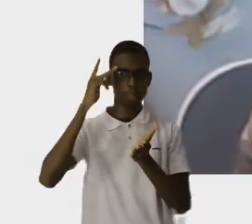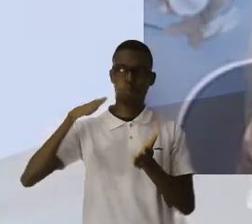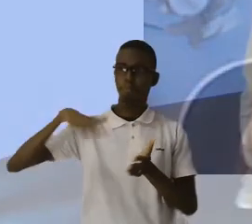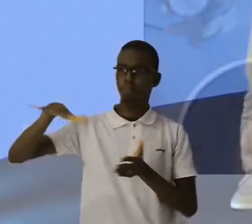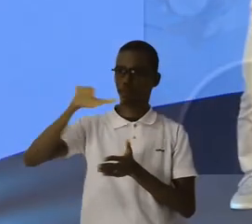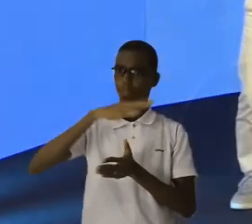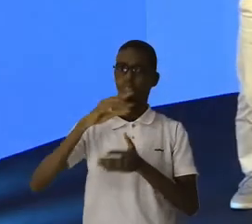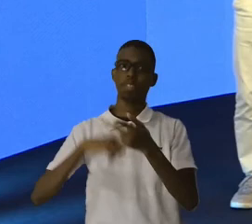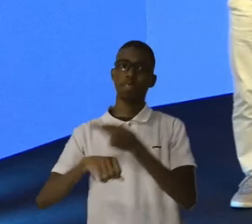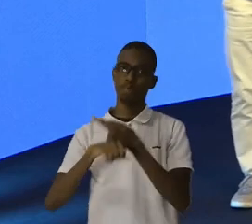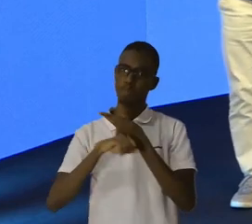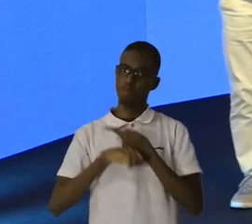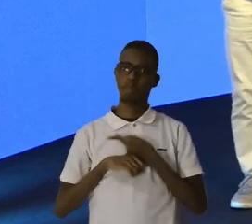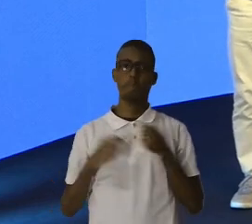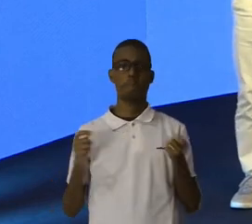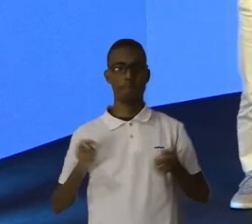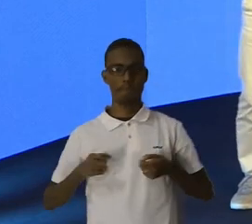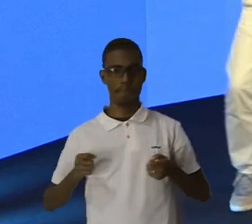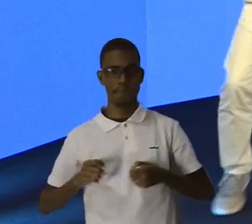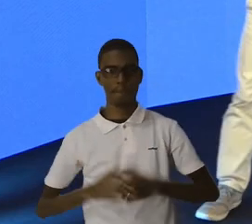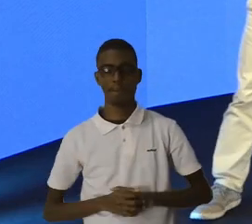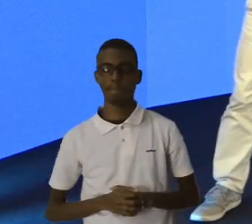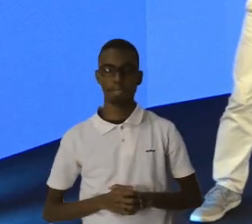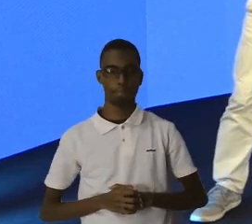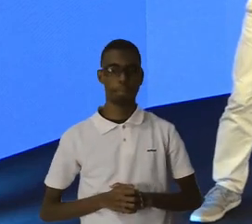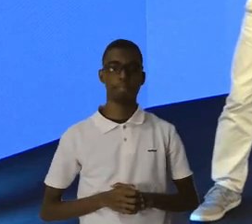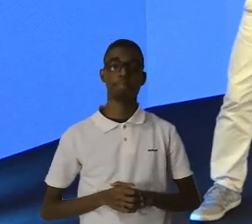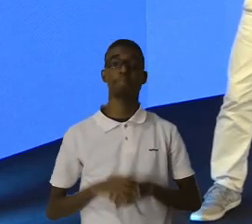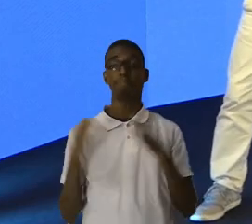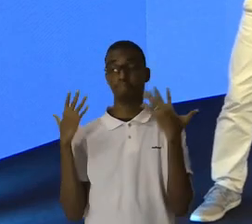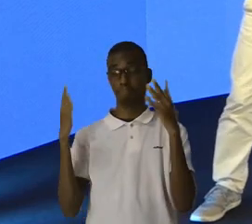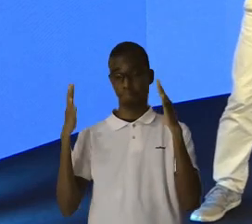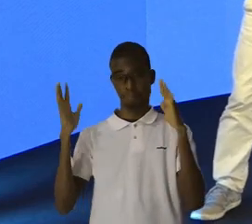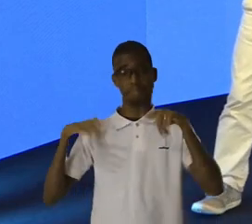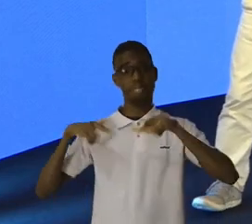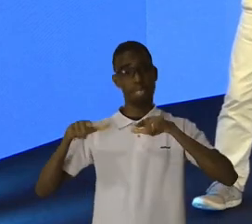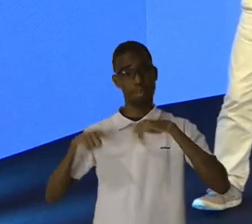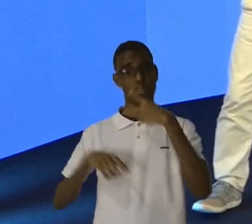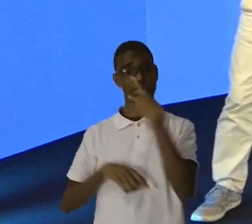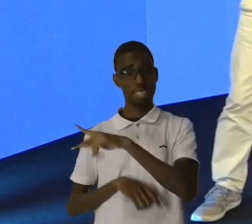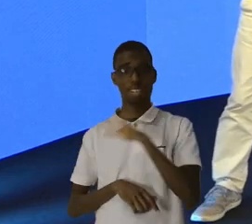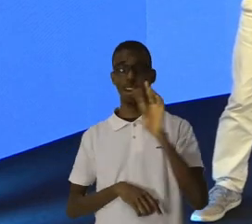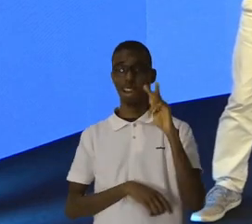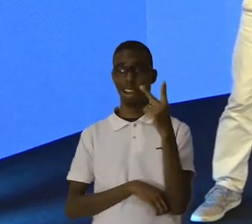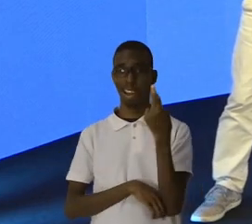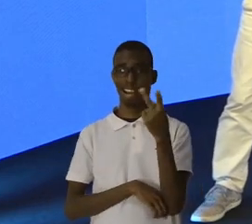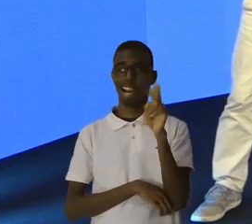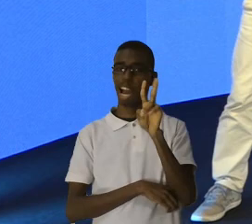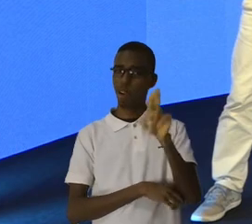Obrigado, Raquel. Parabéns pelo trabalho de vocês lá na HU. Conheço o seu trabalho já há vários anos. E a gente vai